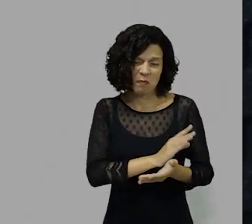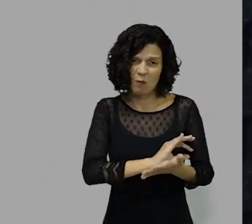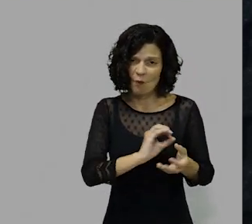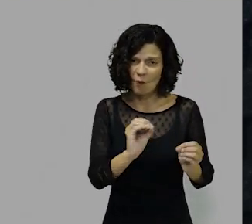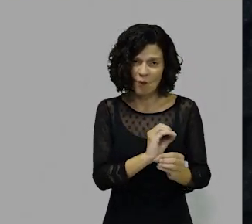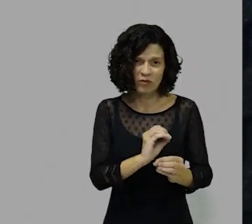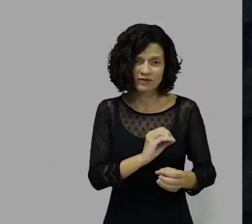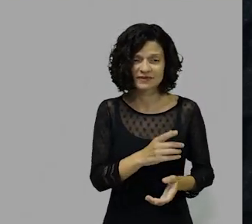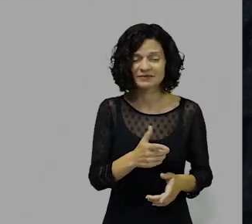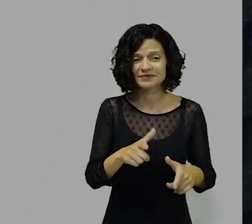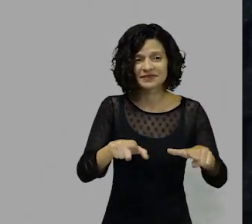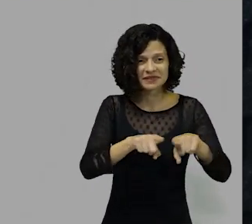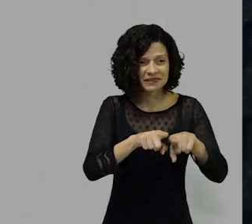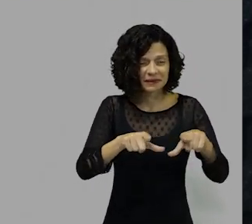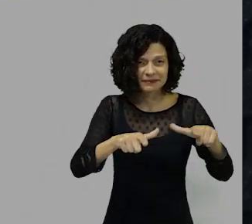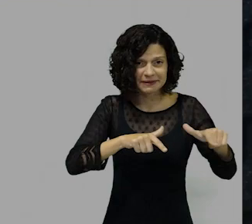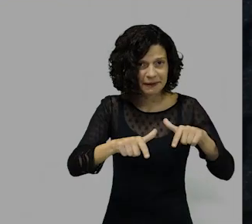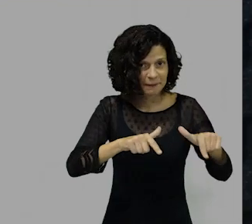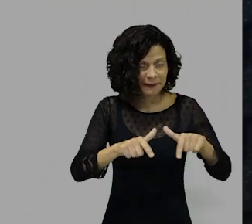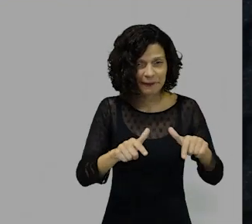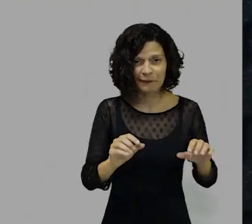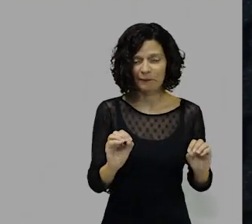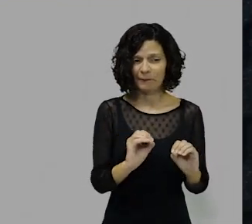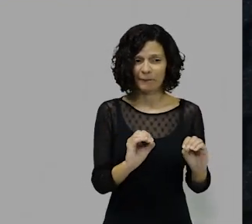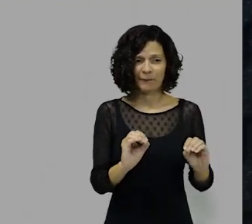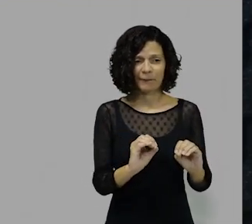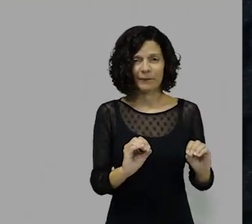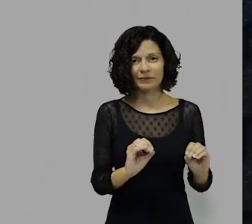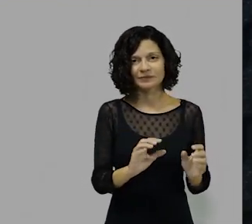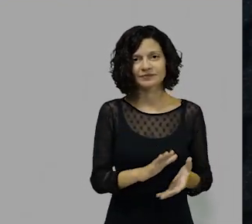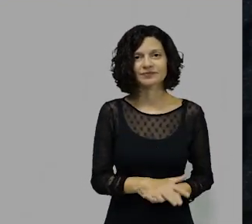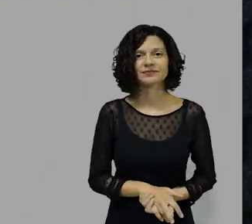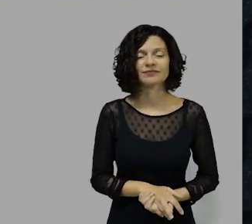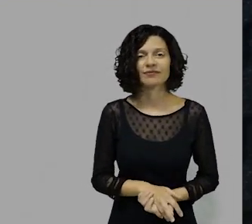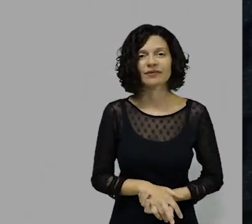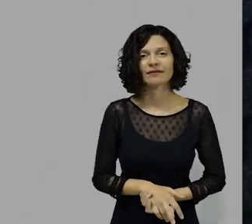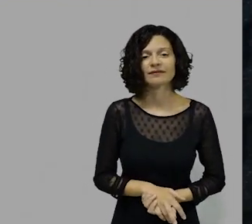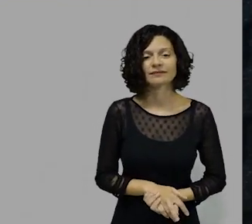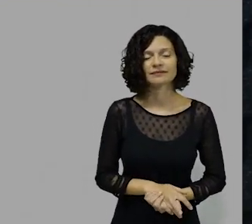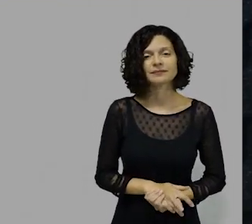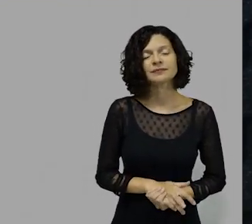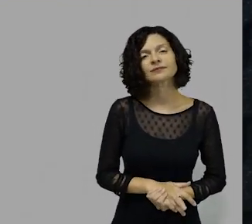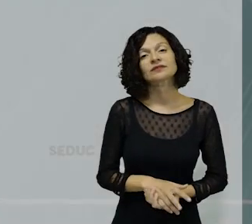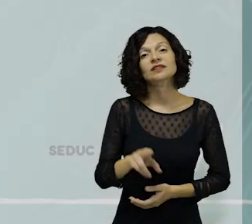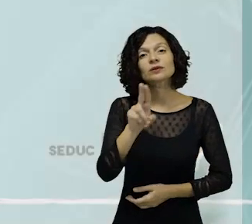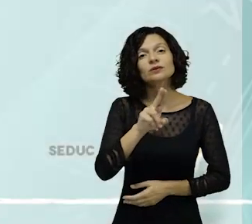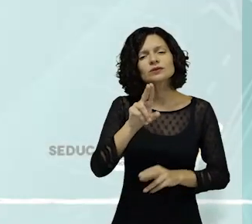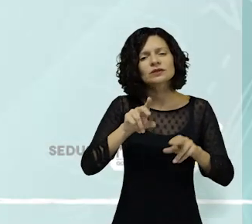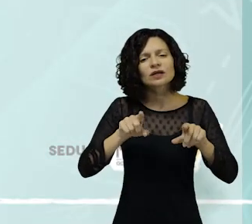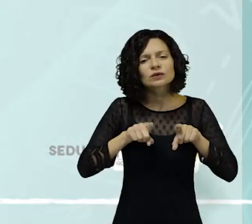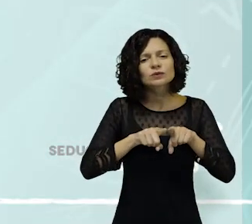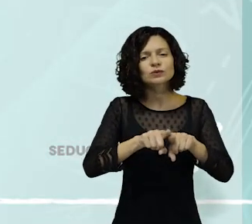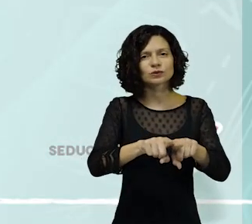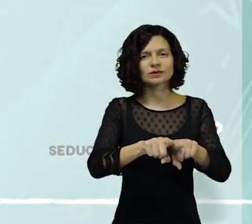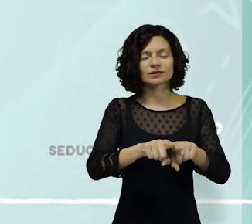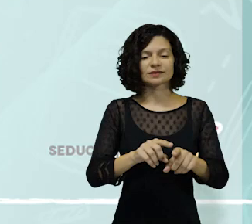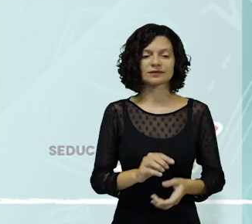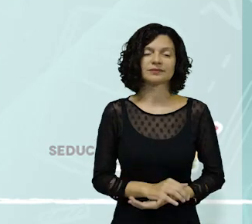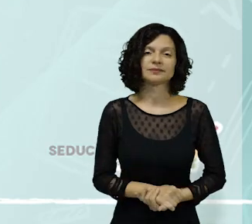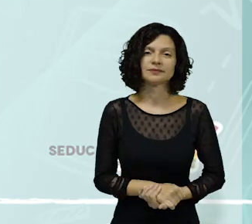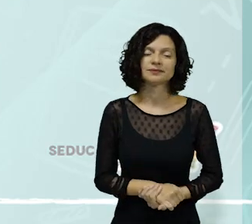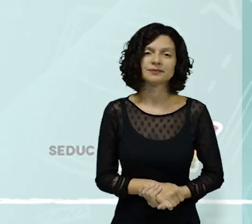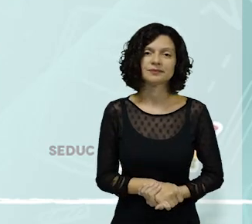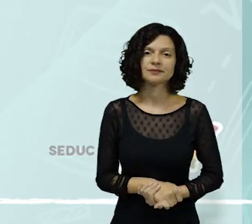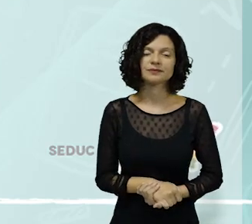gosta daquilo. Por isso que nós falamos que elas são correlatas, elas são usadas em pares. Sequência é quando você